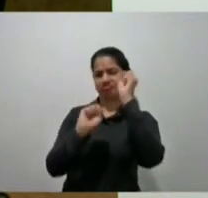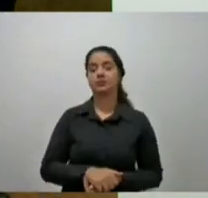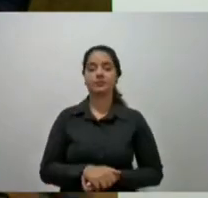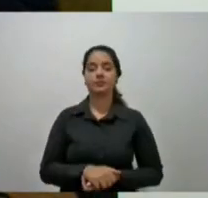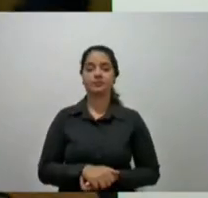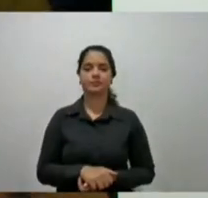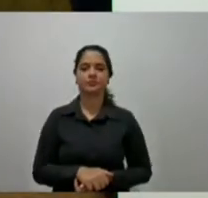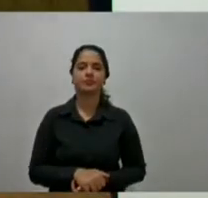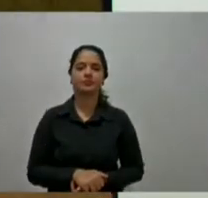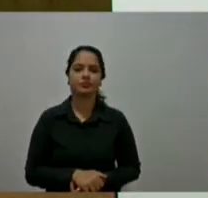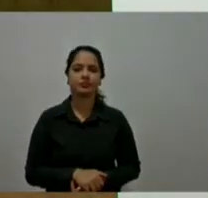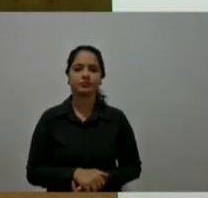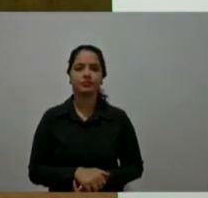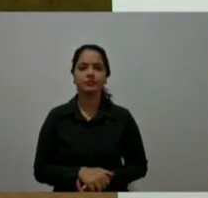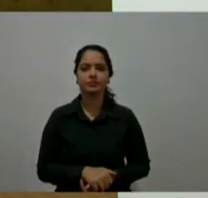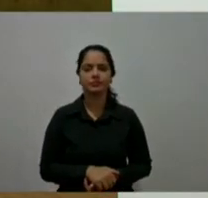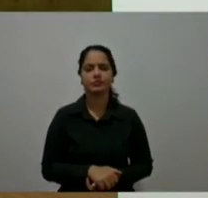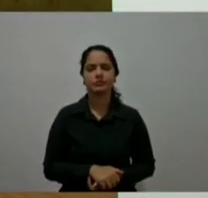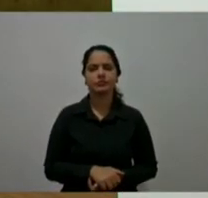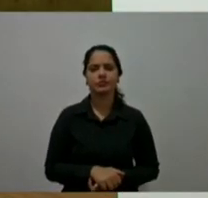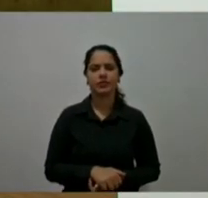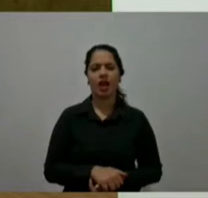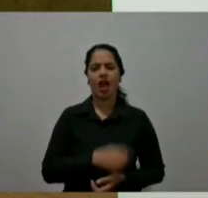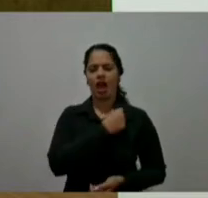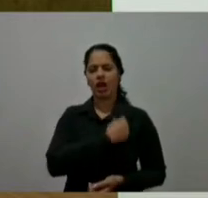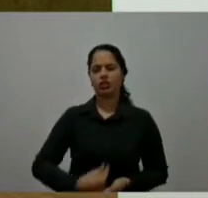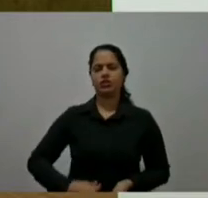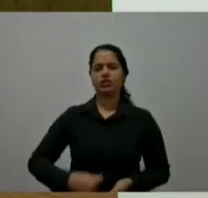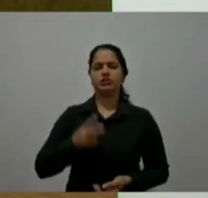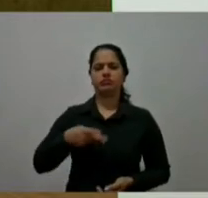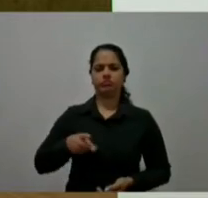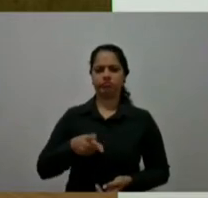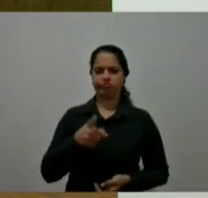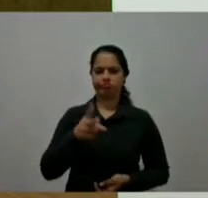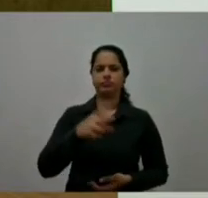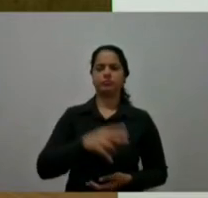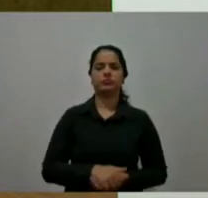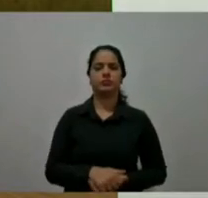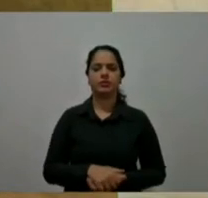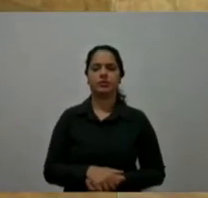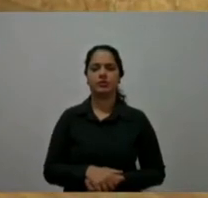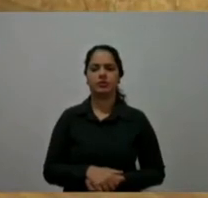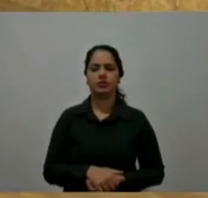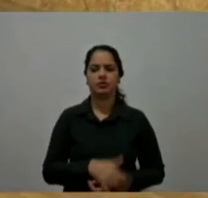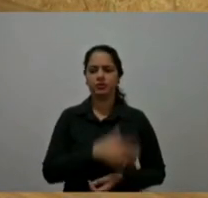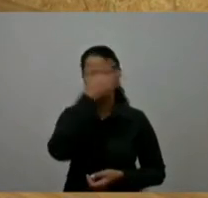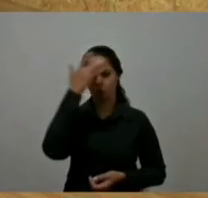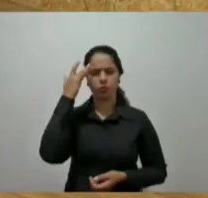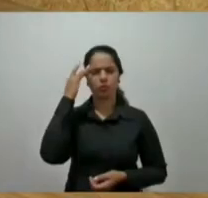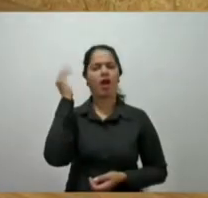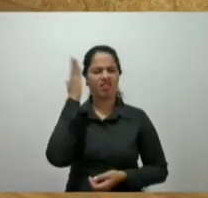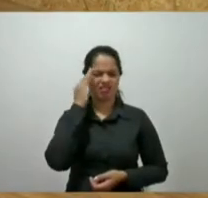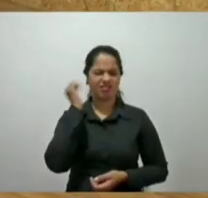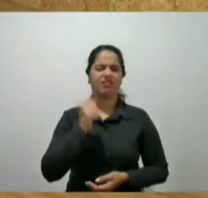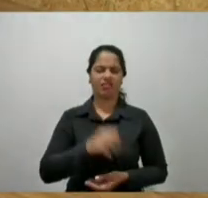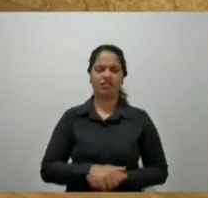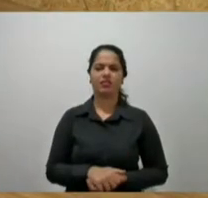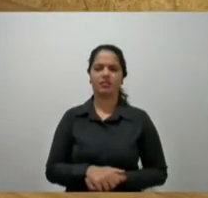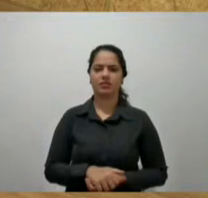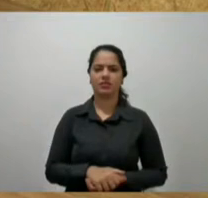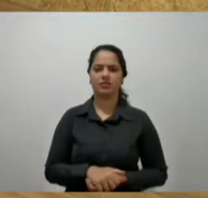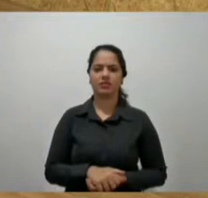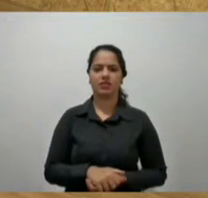A China sempre foi, né? E todo mundo sempre disse que é um mistério e tal,